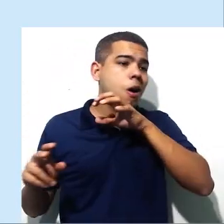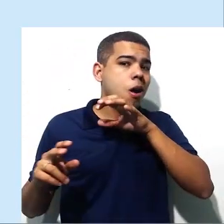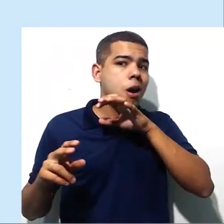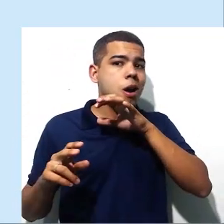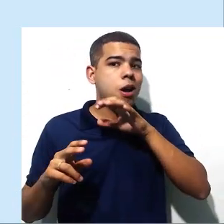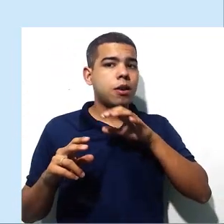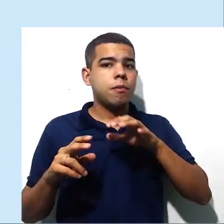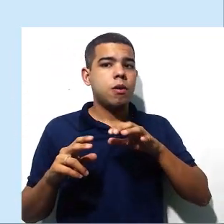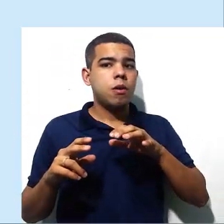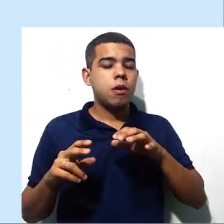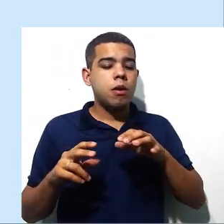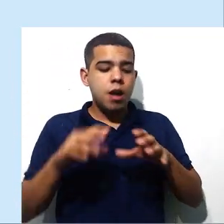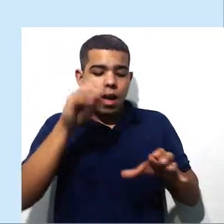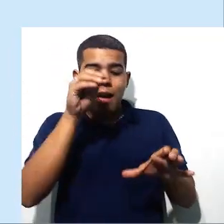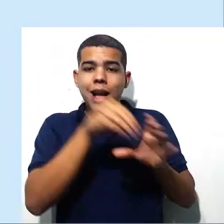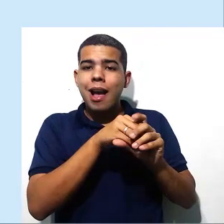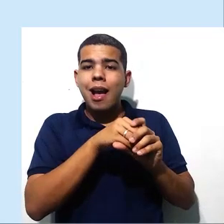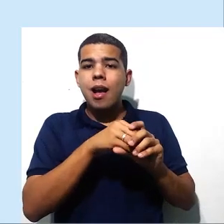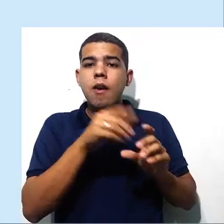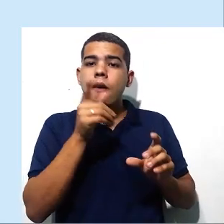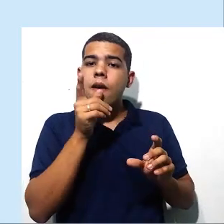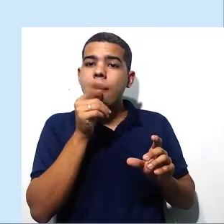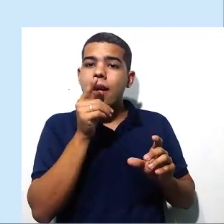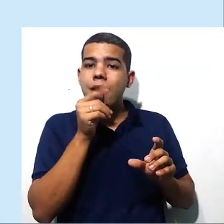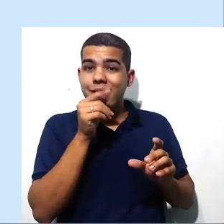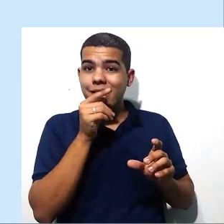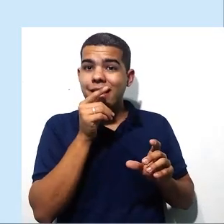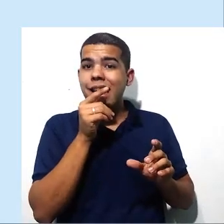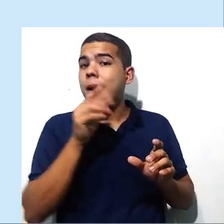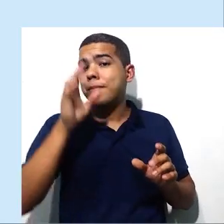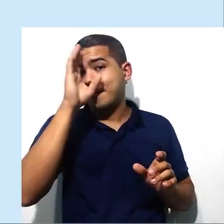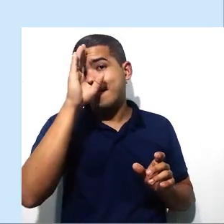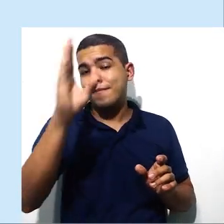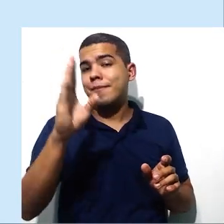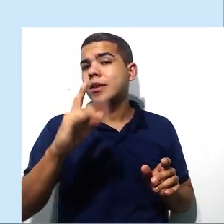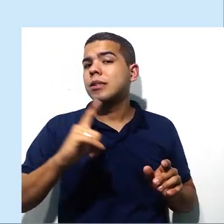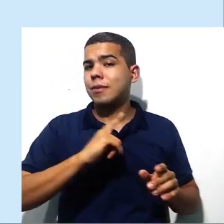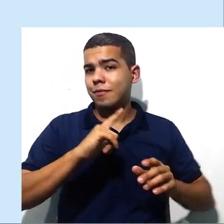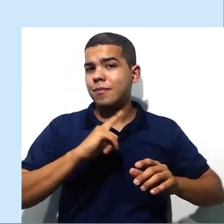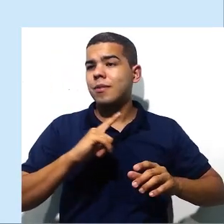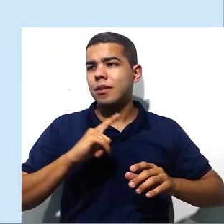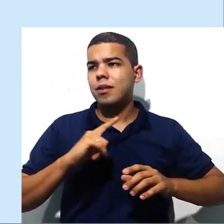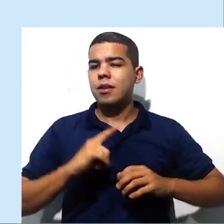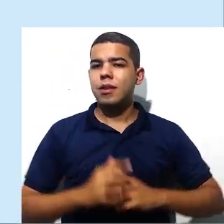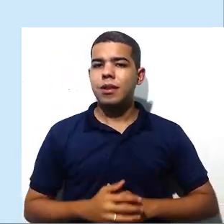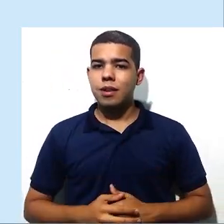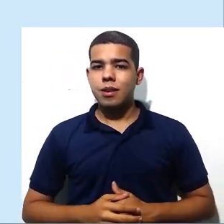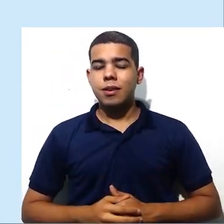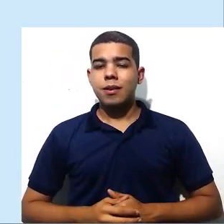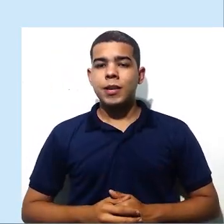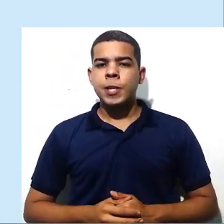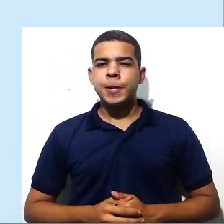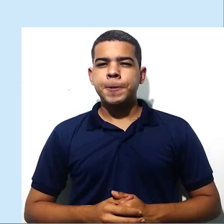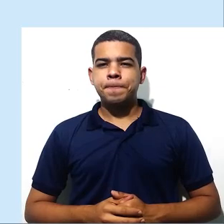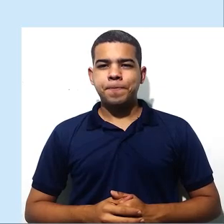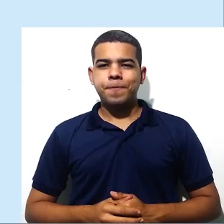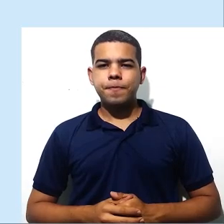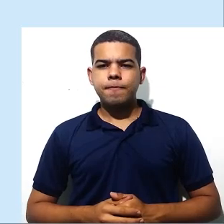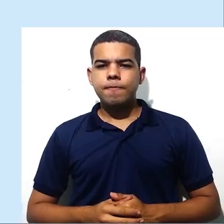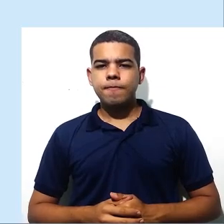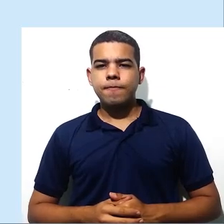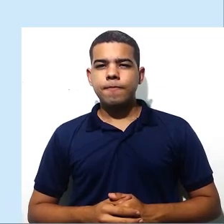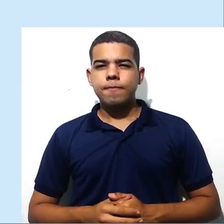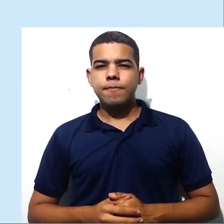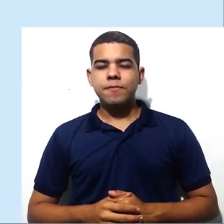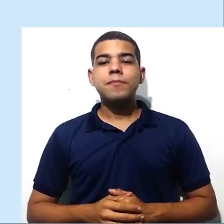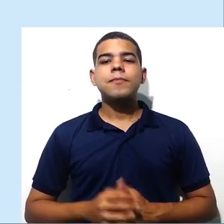são aquáticos, onde a luz e os raios ultravioletas elas vão ultrapassar. Eu falei de vocês